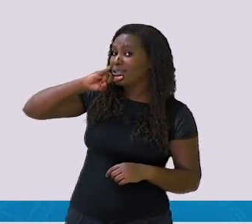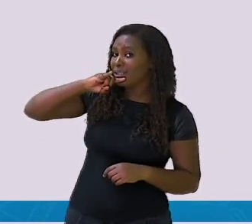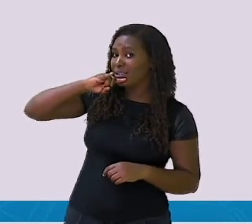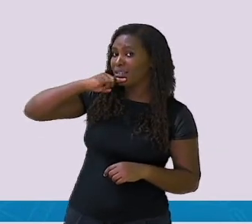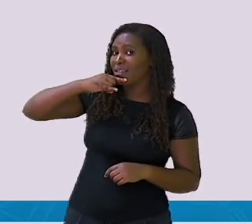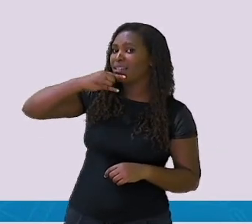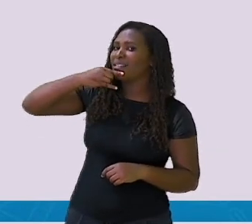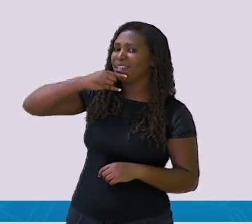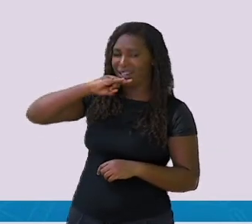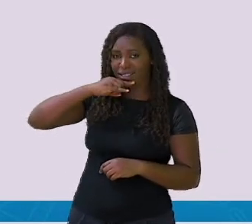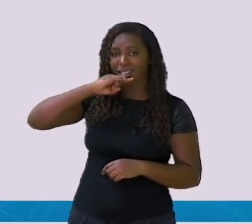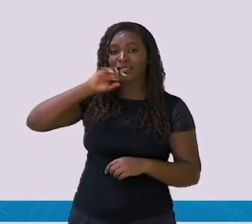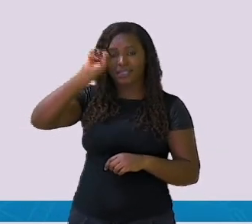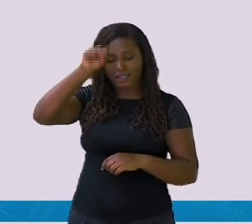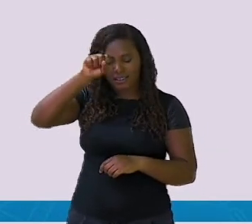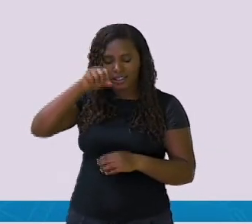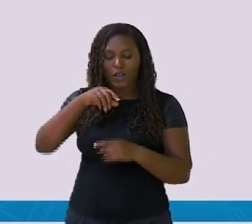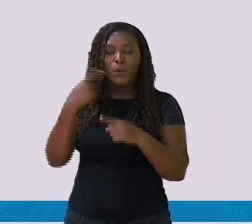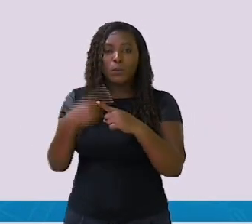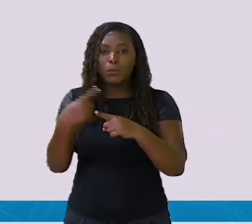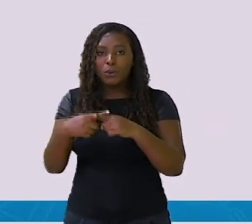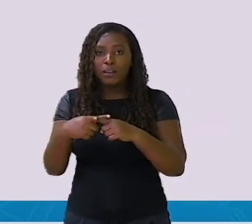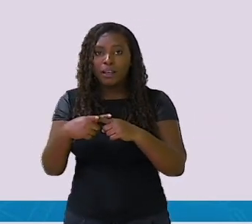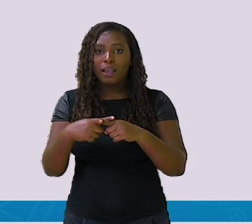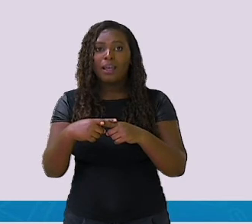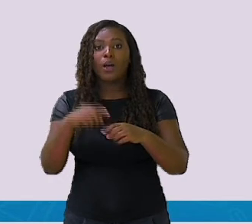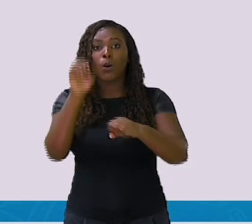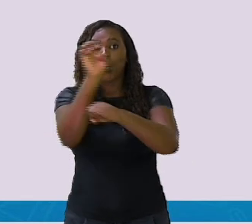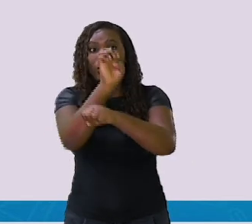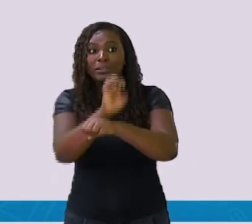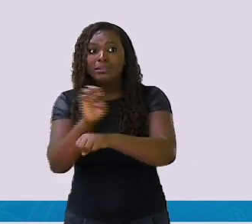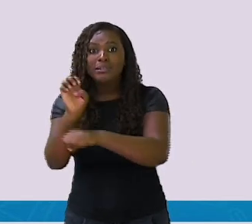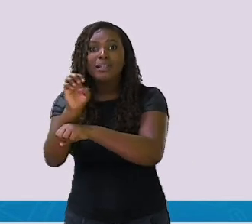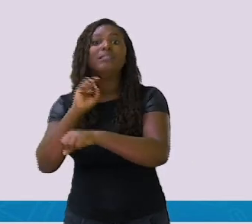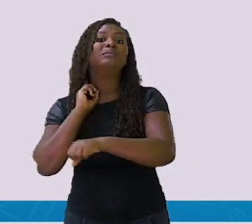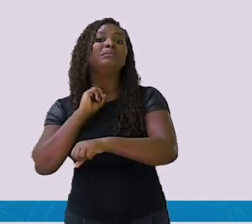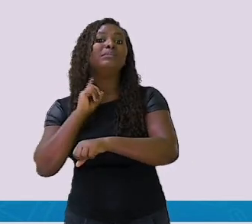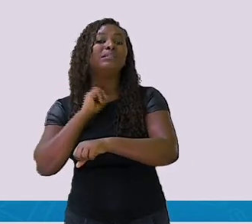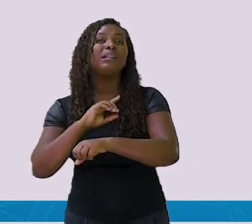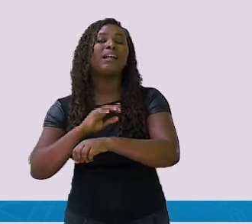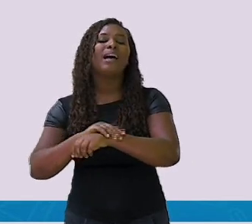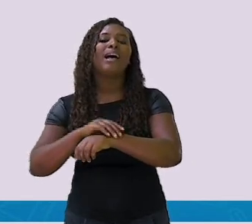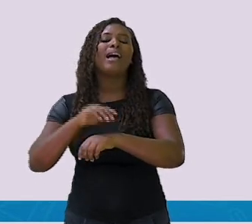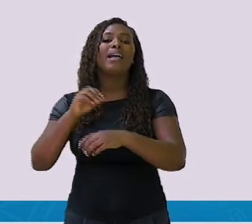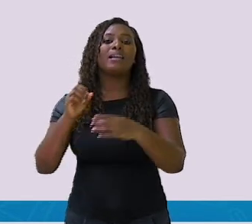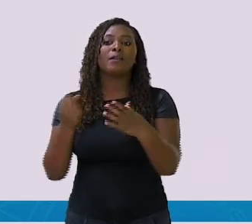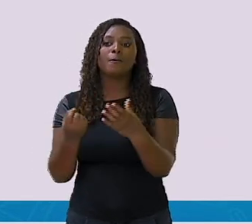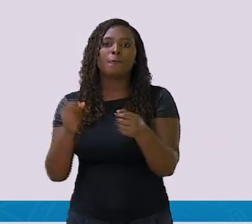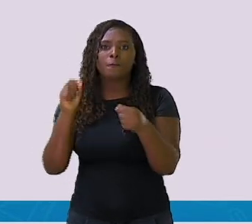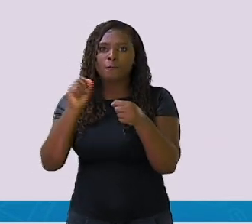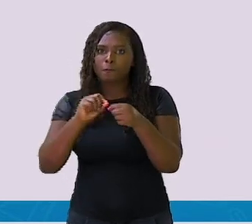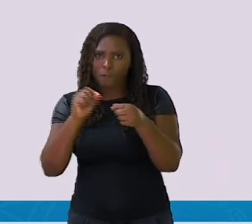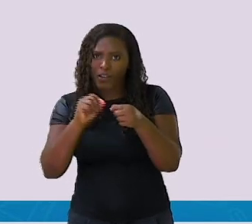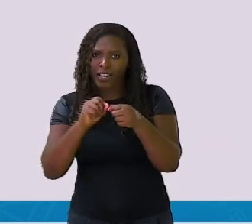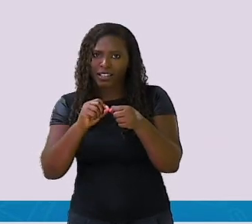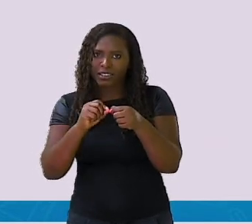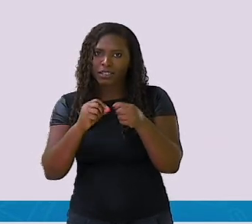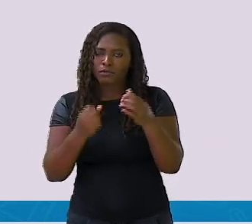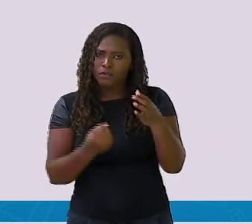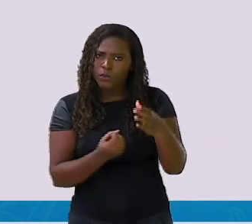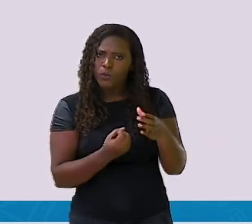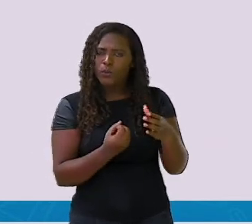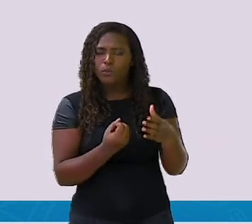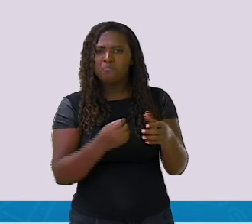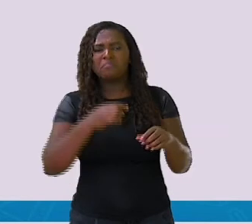um Museu da Cachaça, localizado no norte do estado, e é um grande centro cultural e de